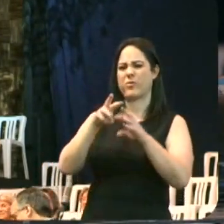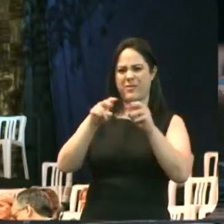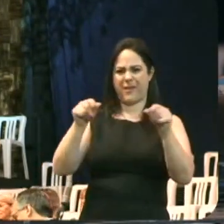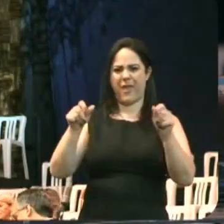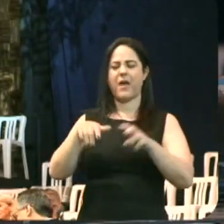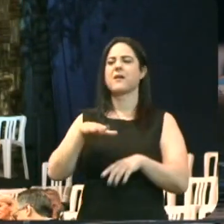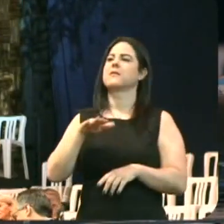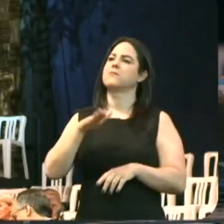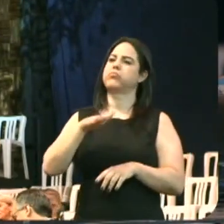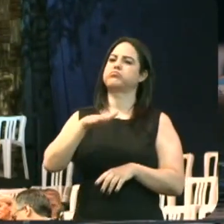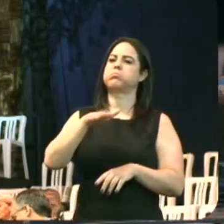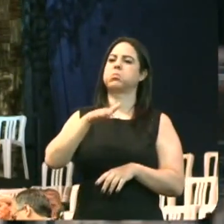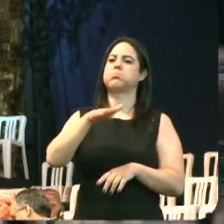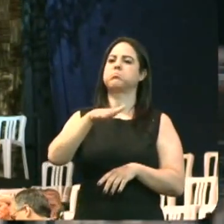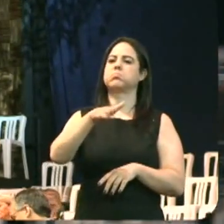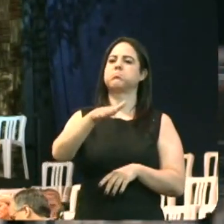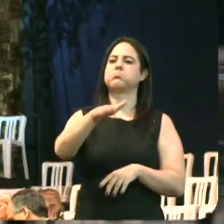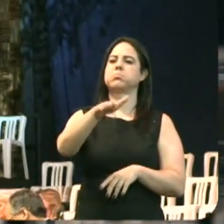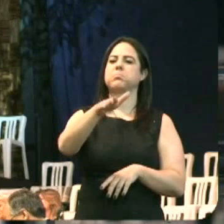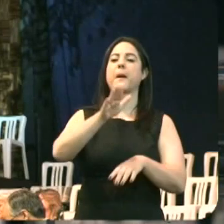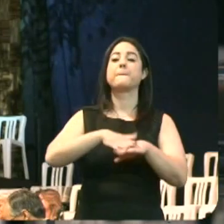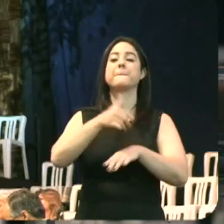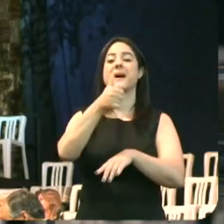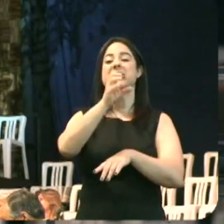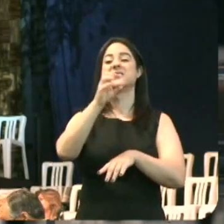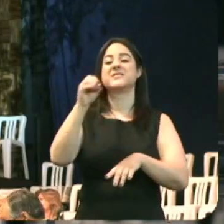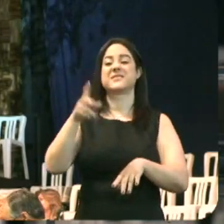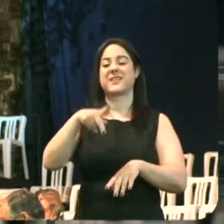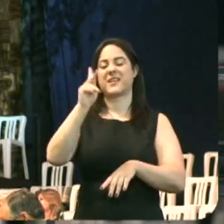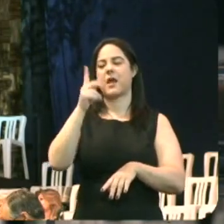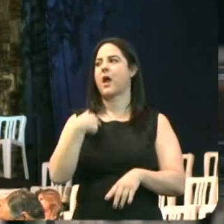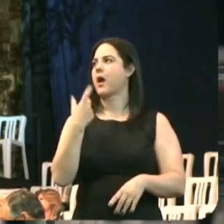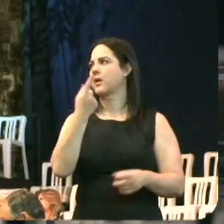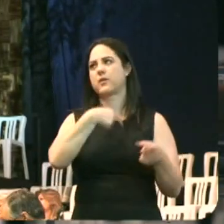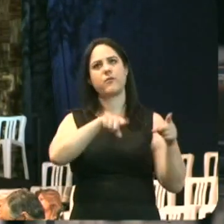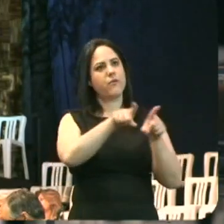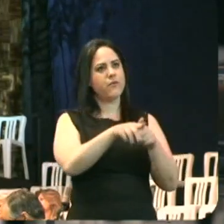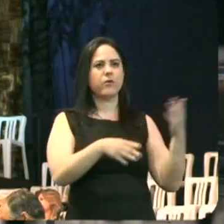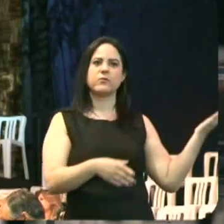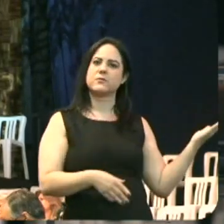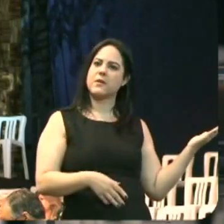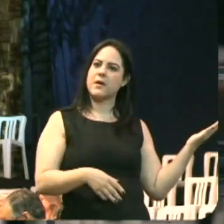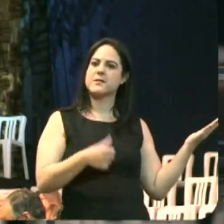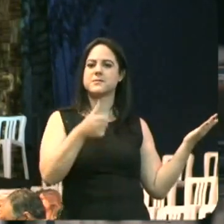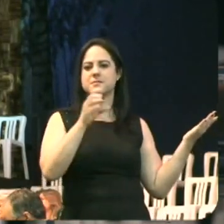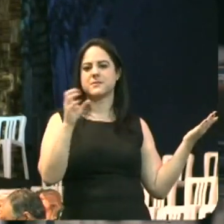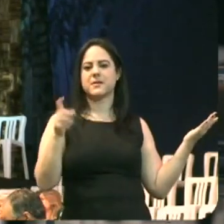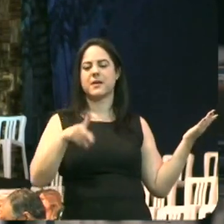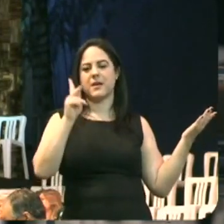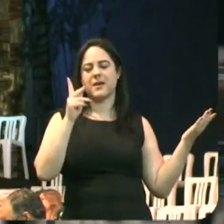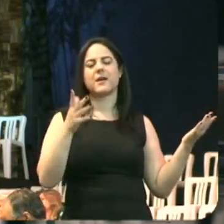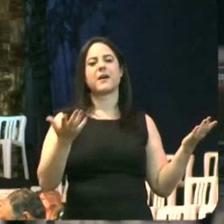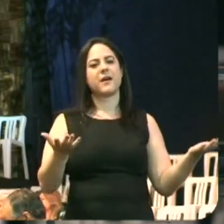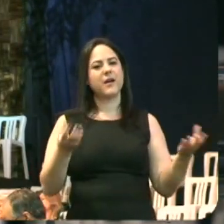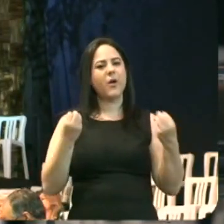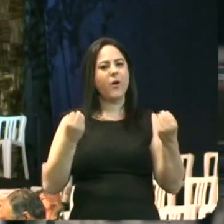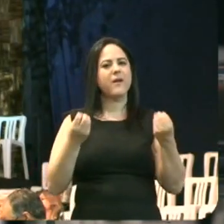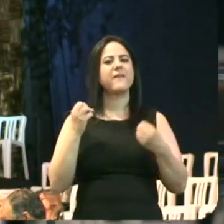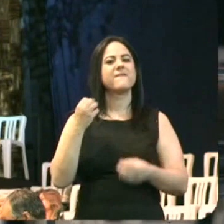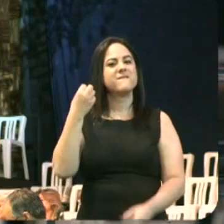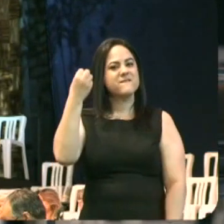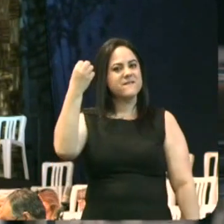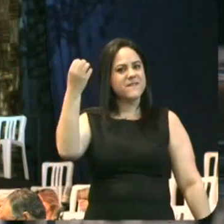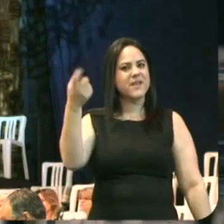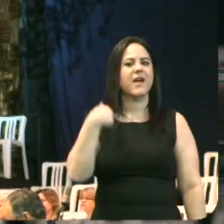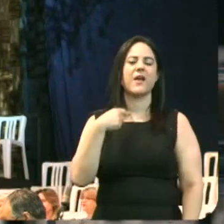vai eu, e já tinha andado mais de 100 quilômetros ali. Eu não vou voltar mais 100 quilômetros. Eu sei que, gente, que